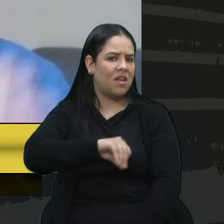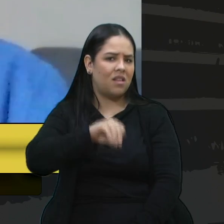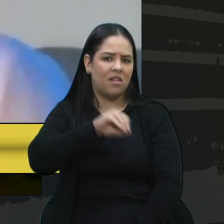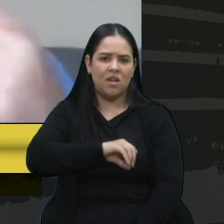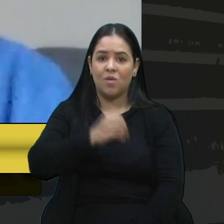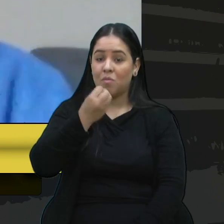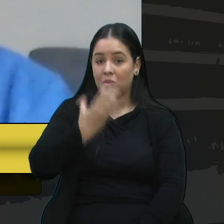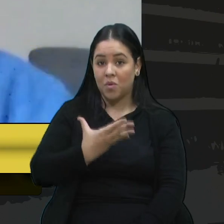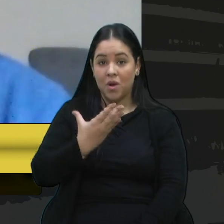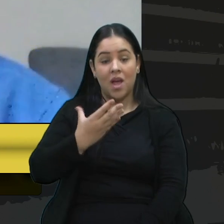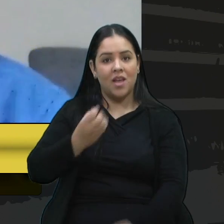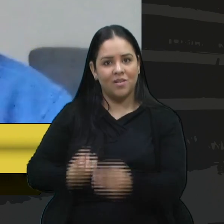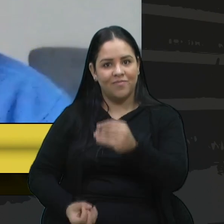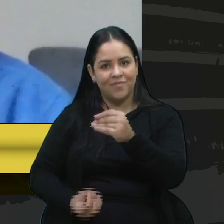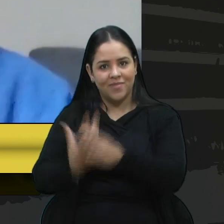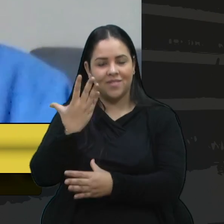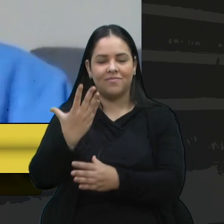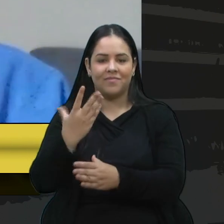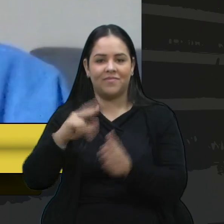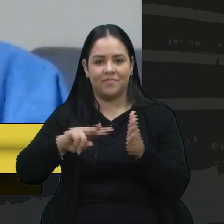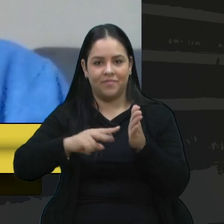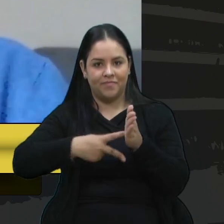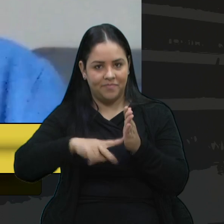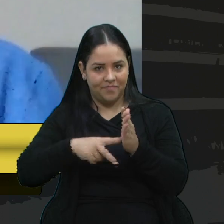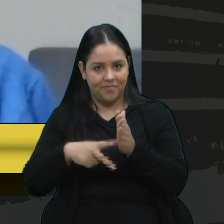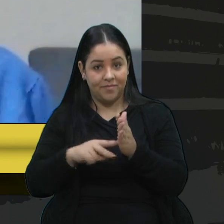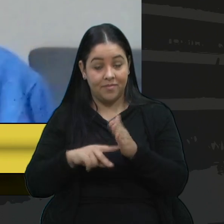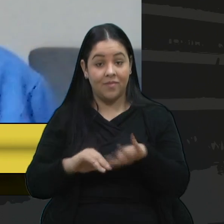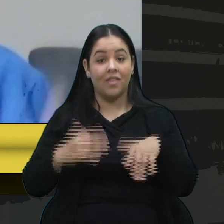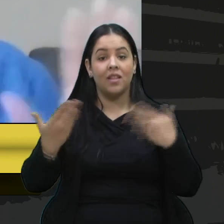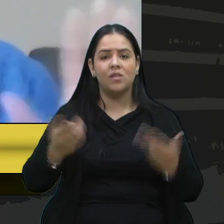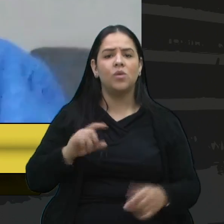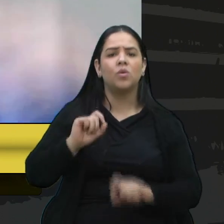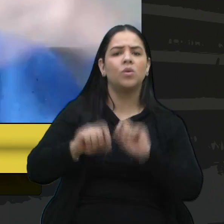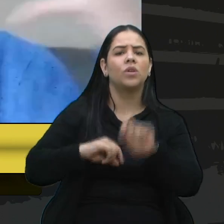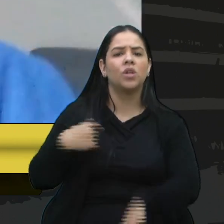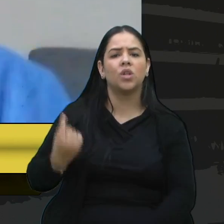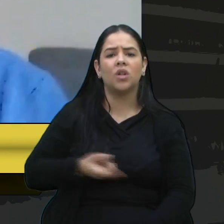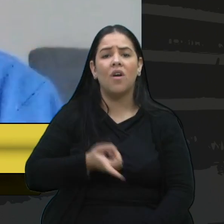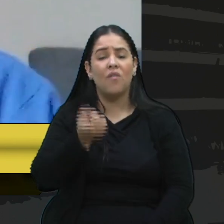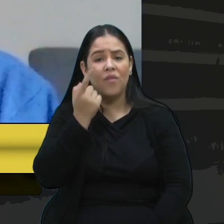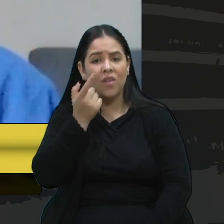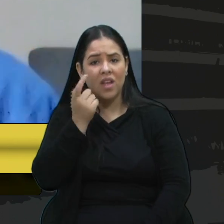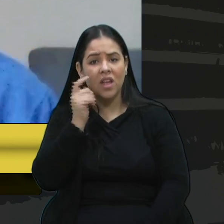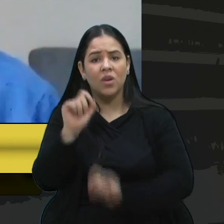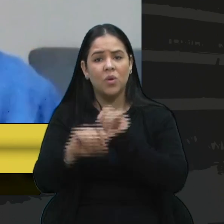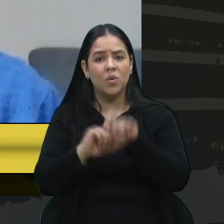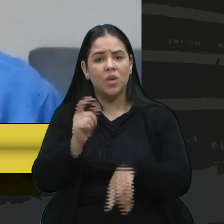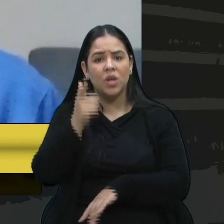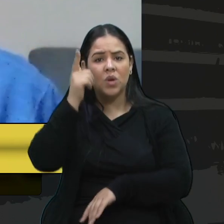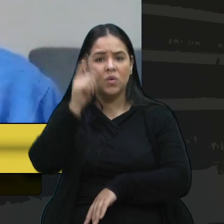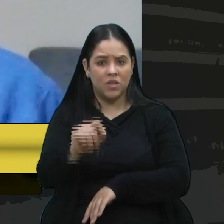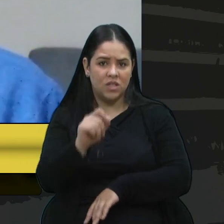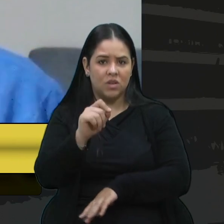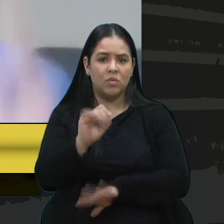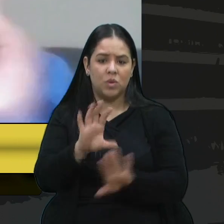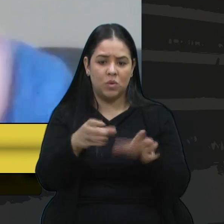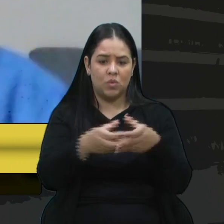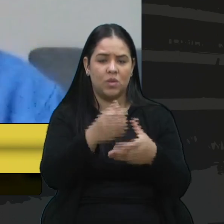Então é daí que surge o sindicato. E desde então, o que a gente vê que foi conquistado para a classe